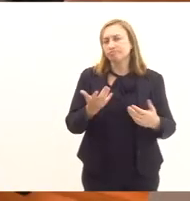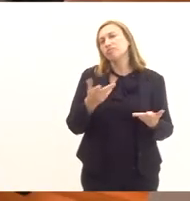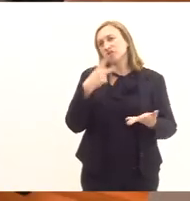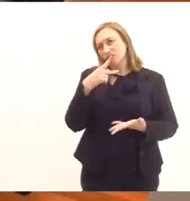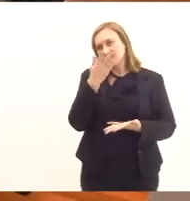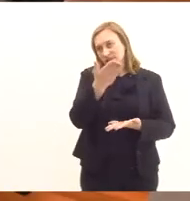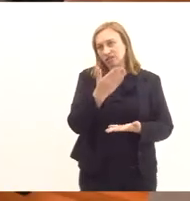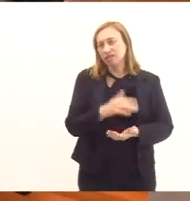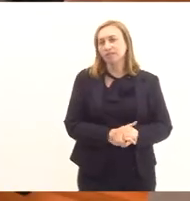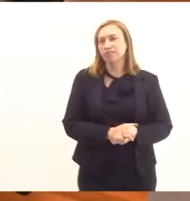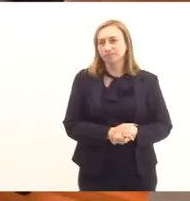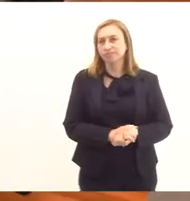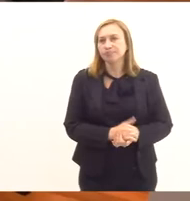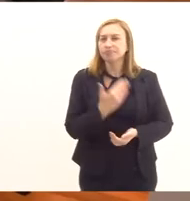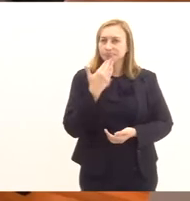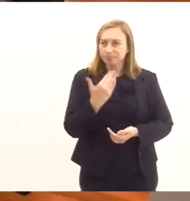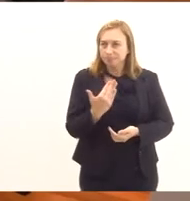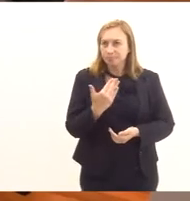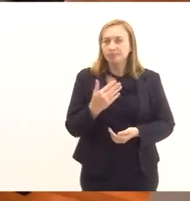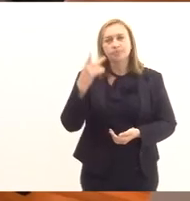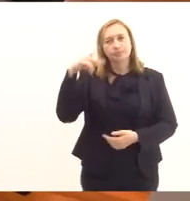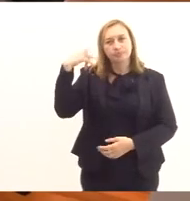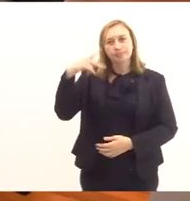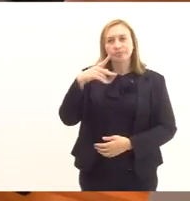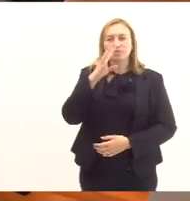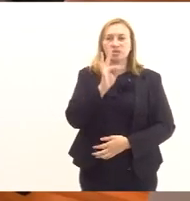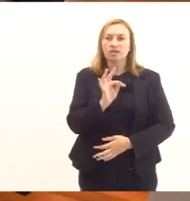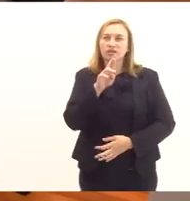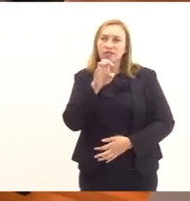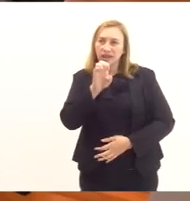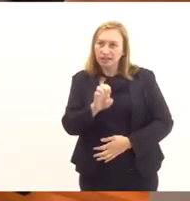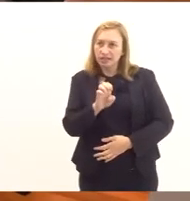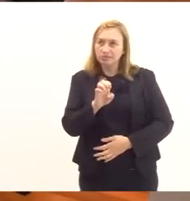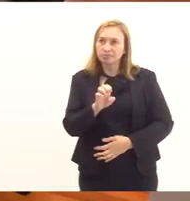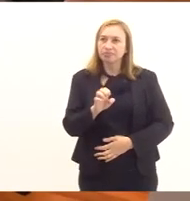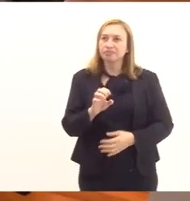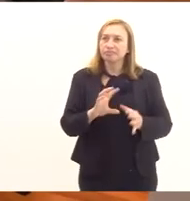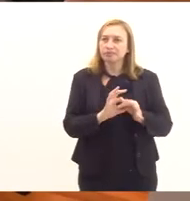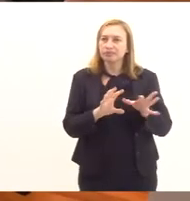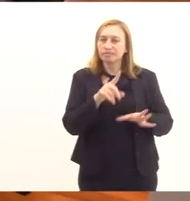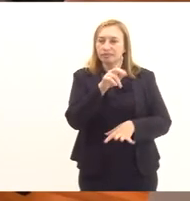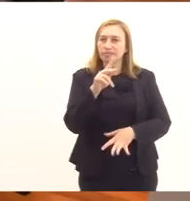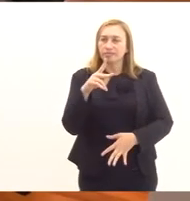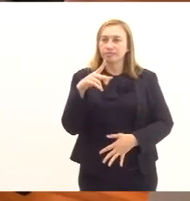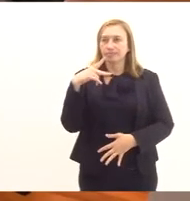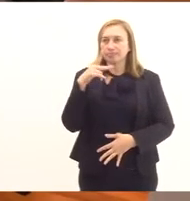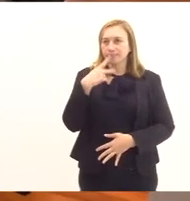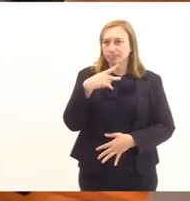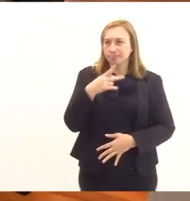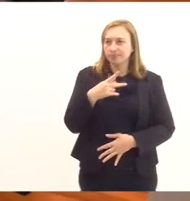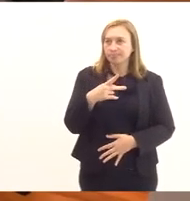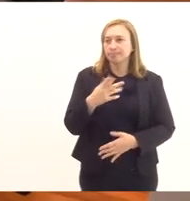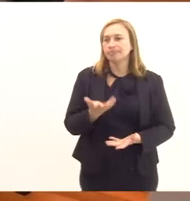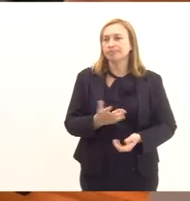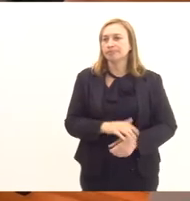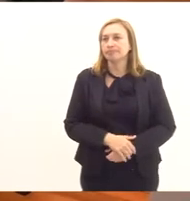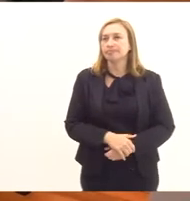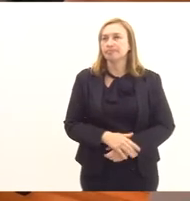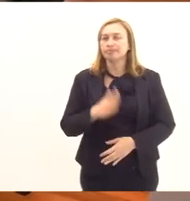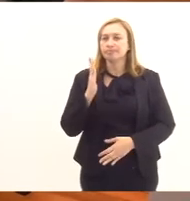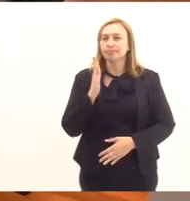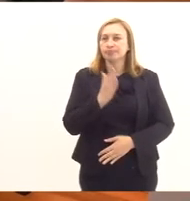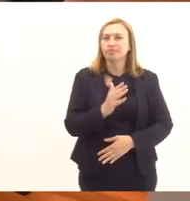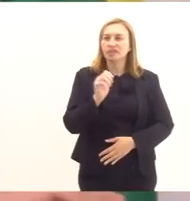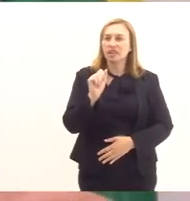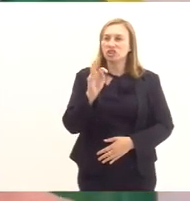estou dizendo como foi uma solicitação do vereador Fred Procópio passar a palavra Vereador para essa interlocução mais